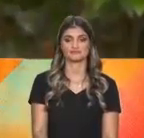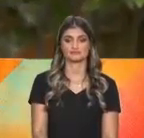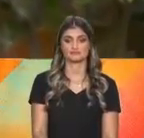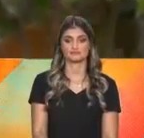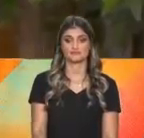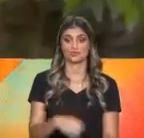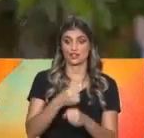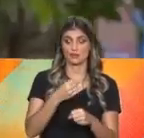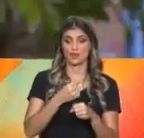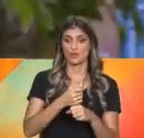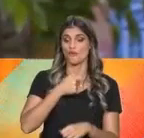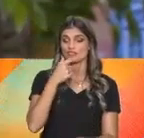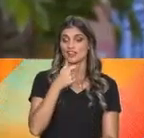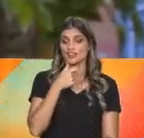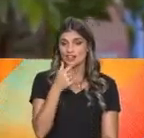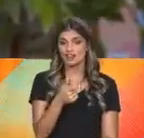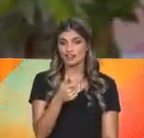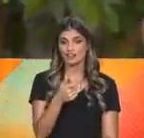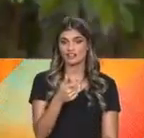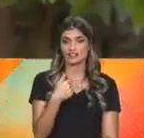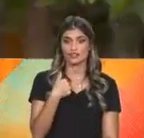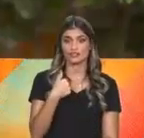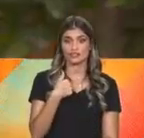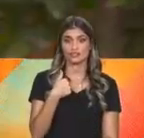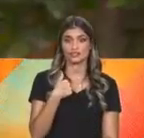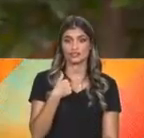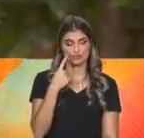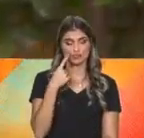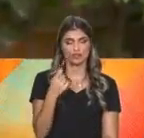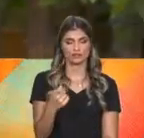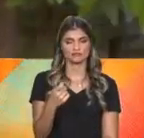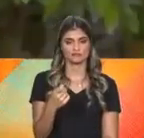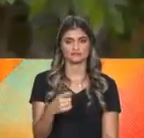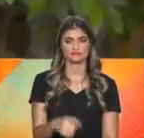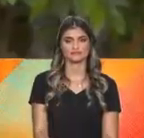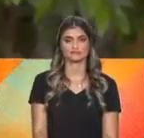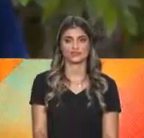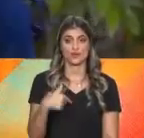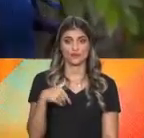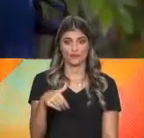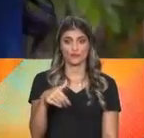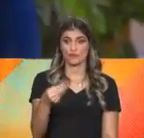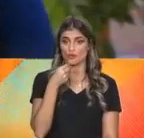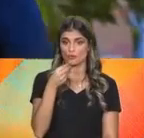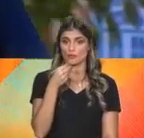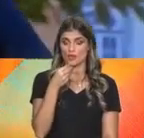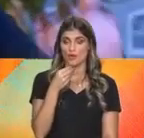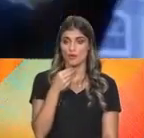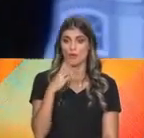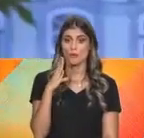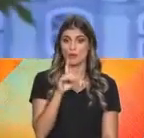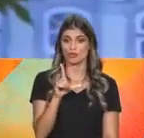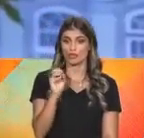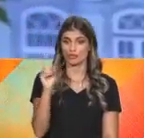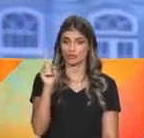Na pastelaria, por aquilo que eu reparei, hei de comer quando há o São